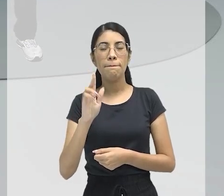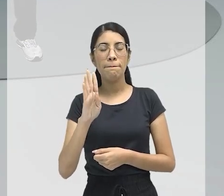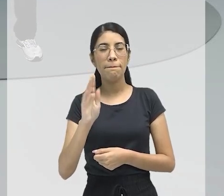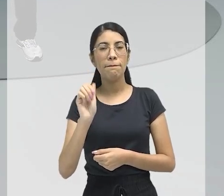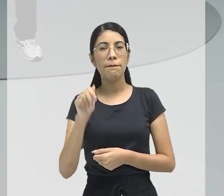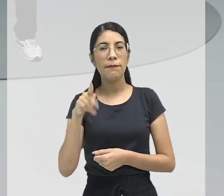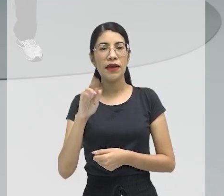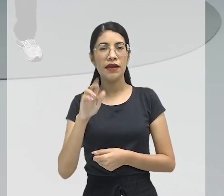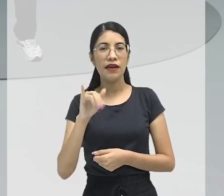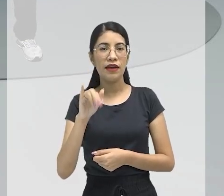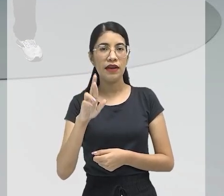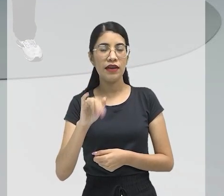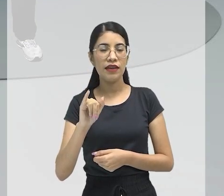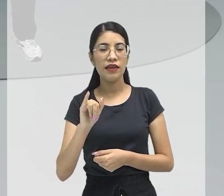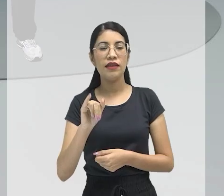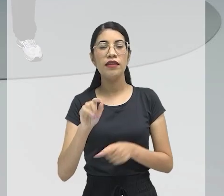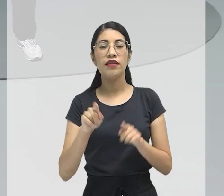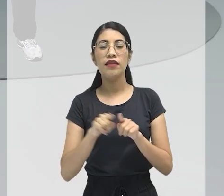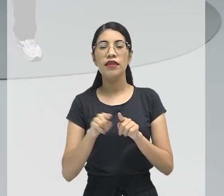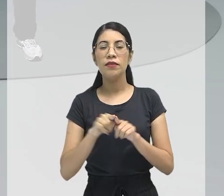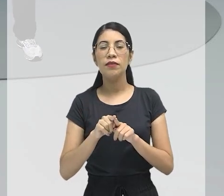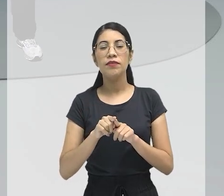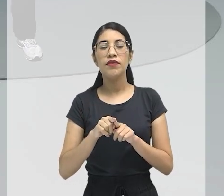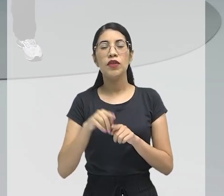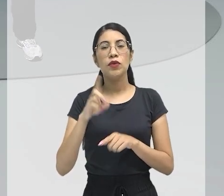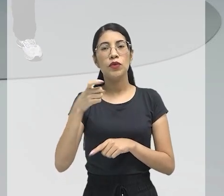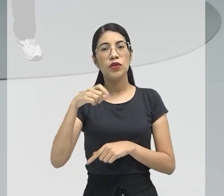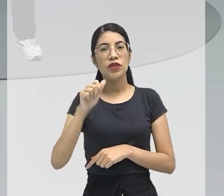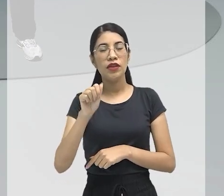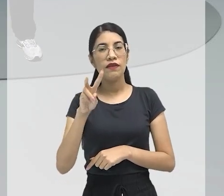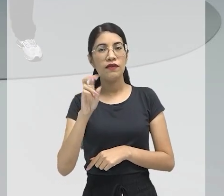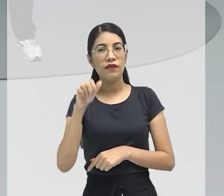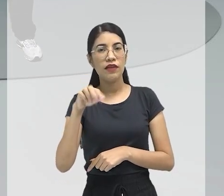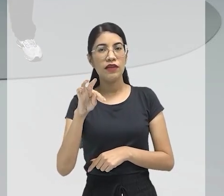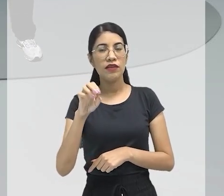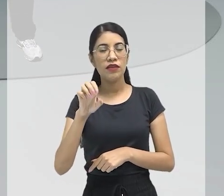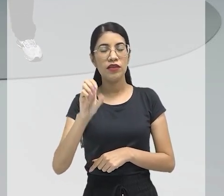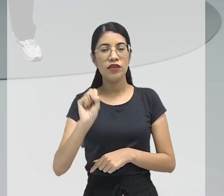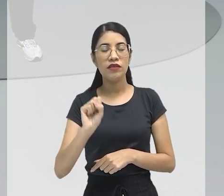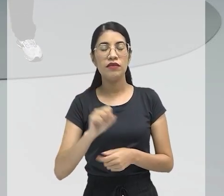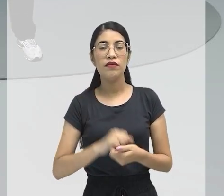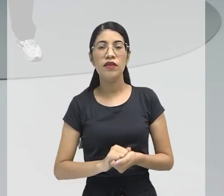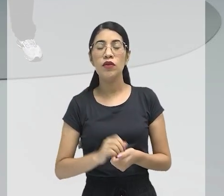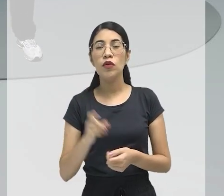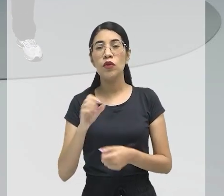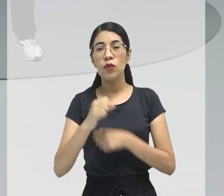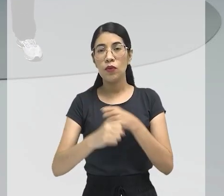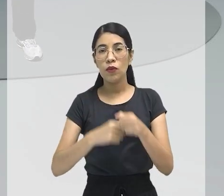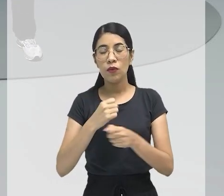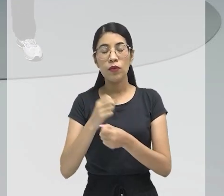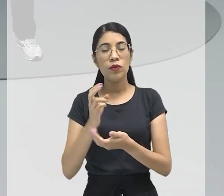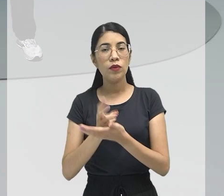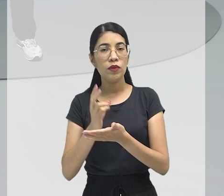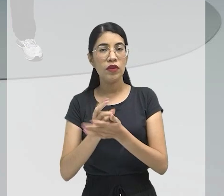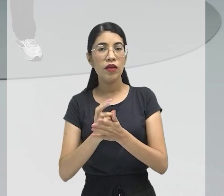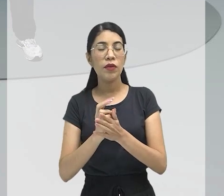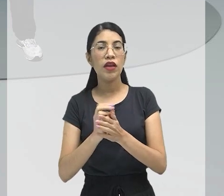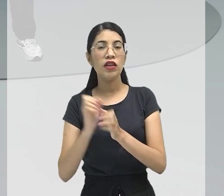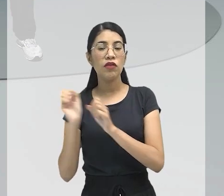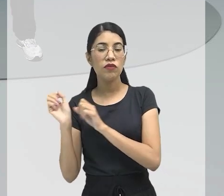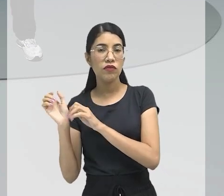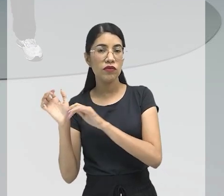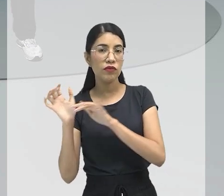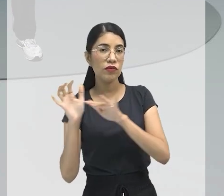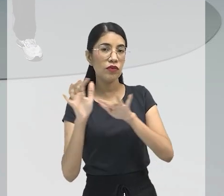os chavantes. Então, o que acontece? Né, todo ano, esses povos aí, né, do Alto Xingu, se